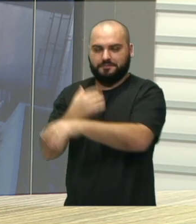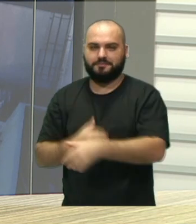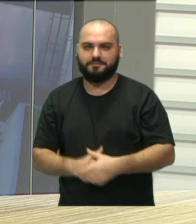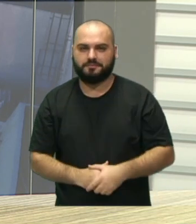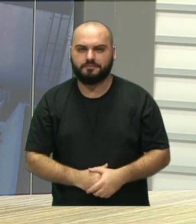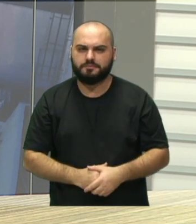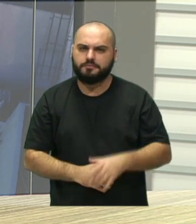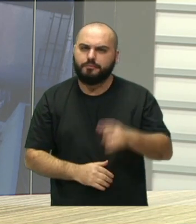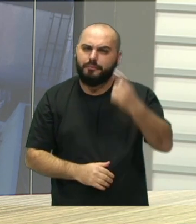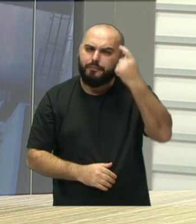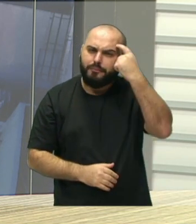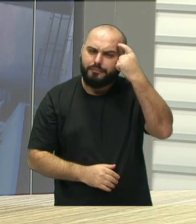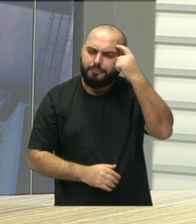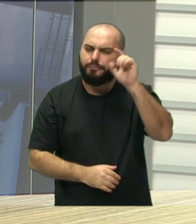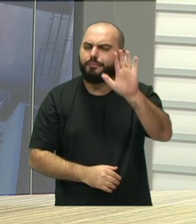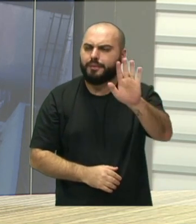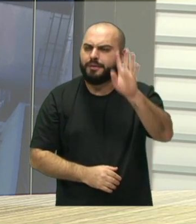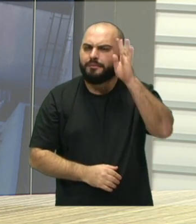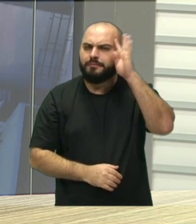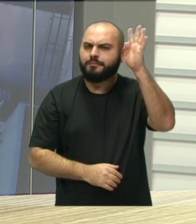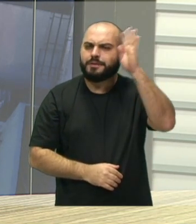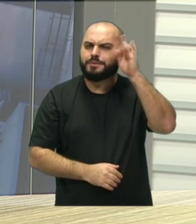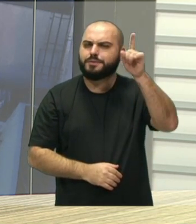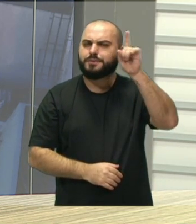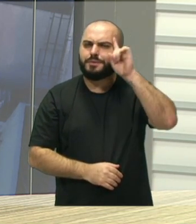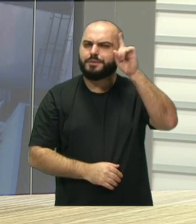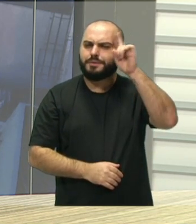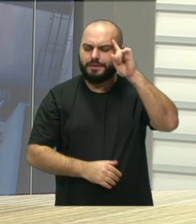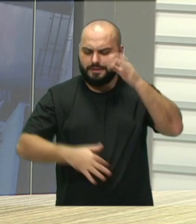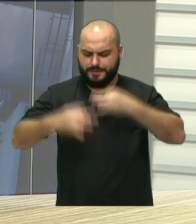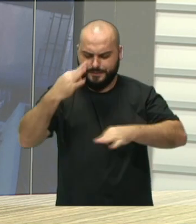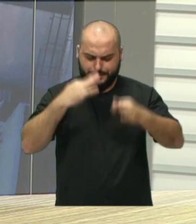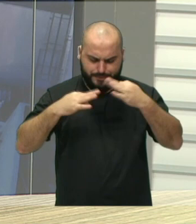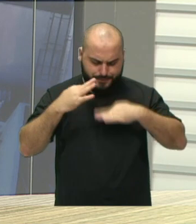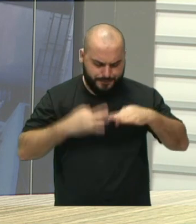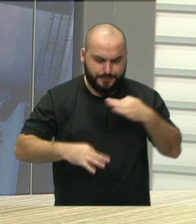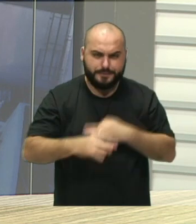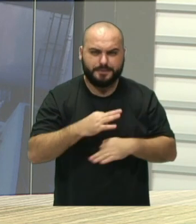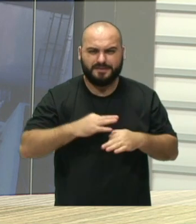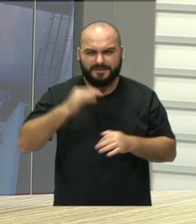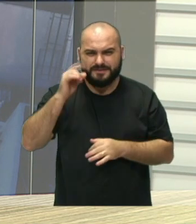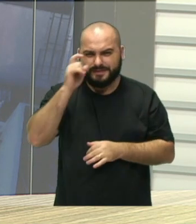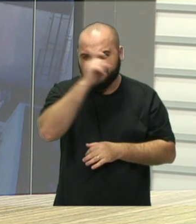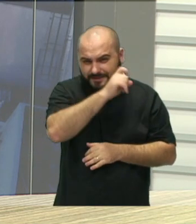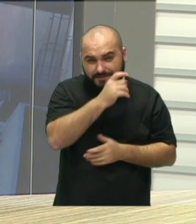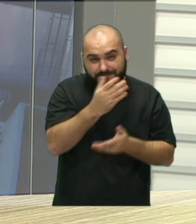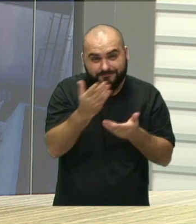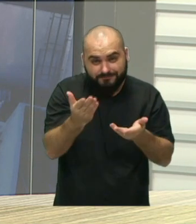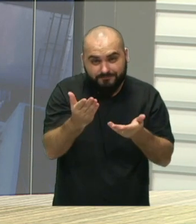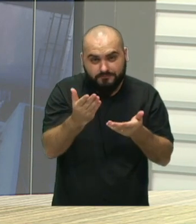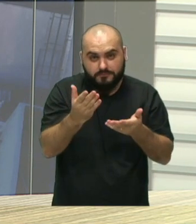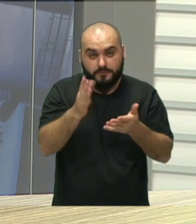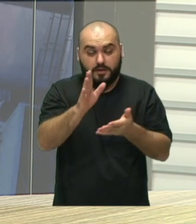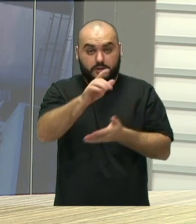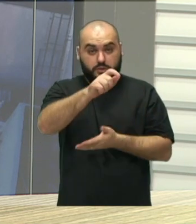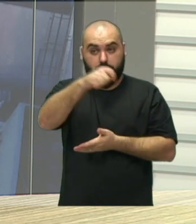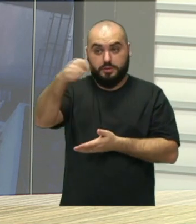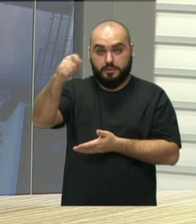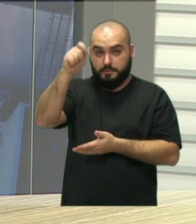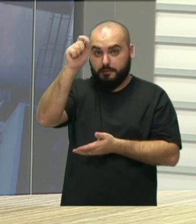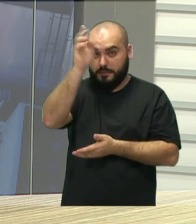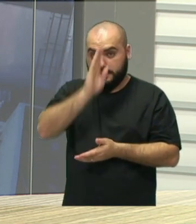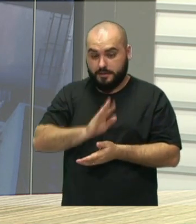Imagine passar todos os dias com dores por todo o corpo. Difícil? Pois, de acordo com a Associação Brasileira